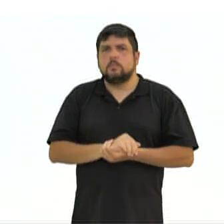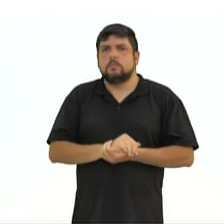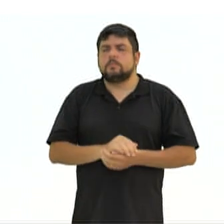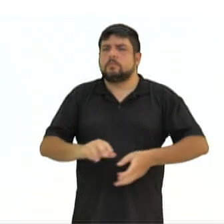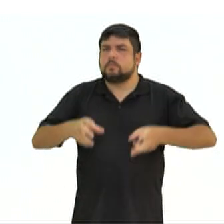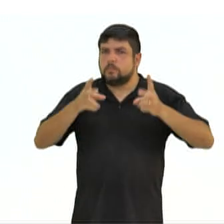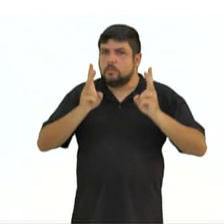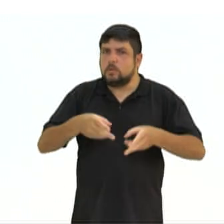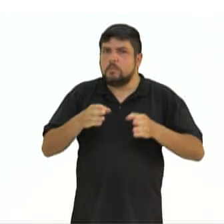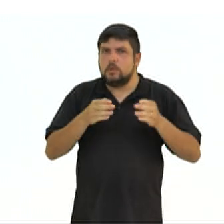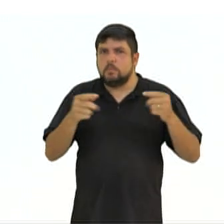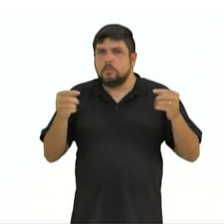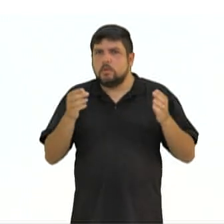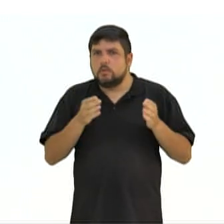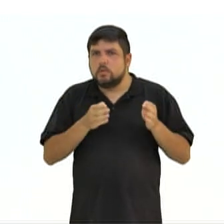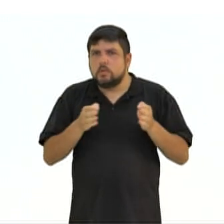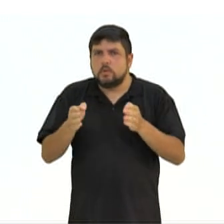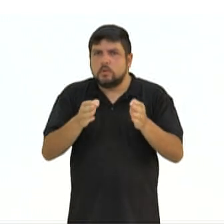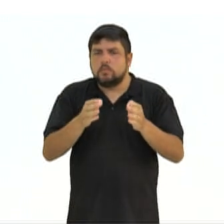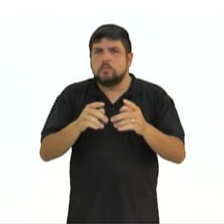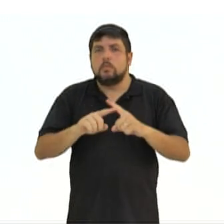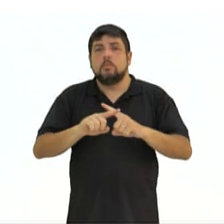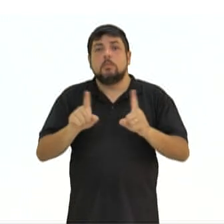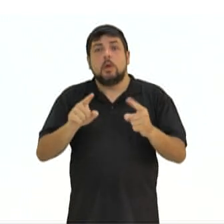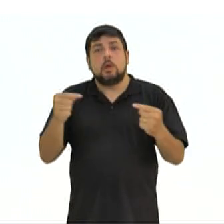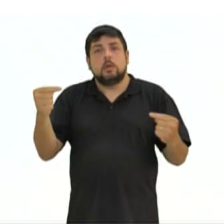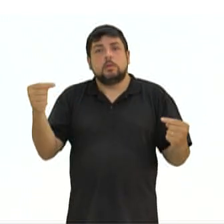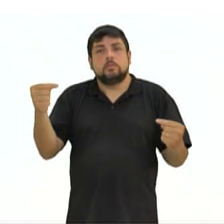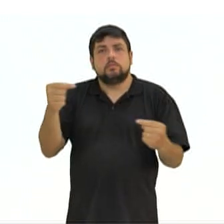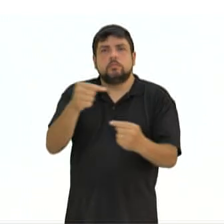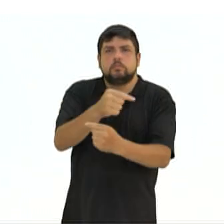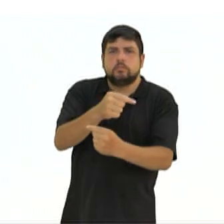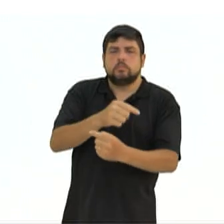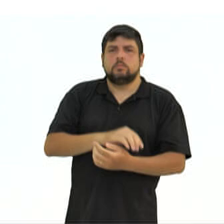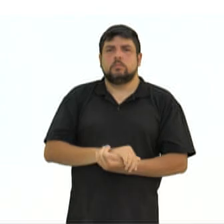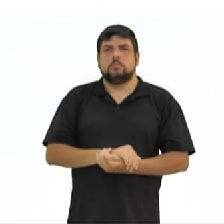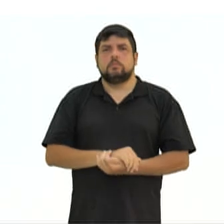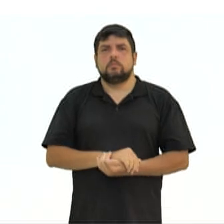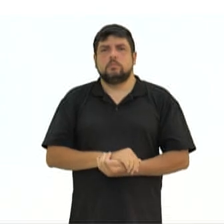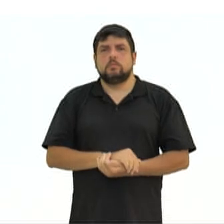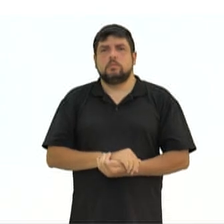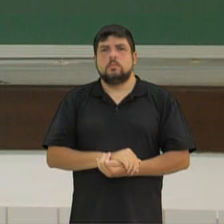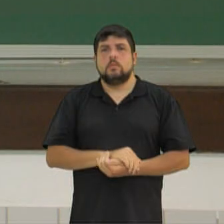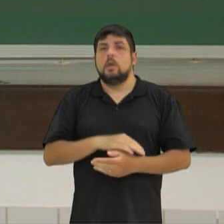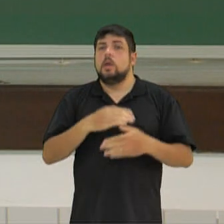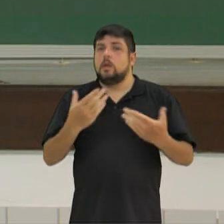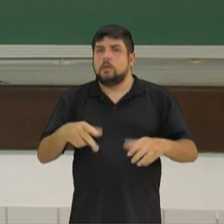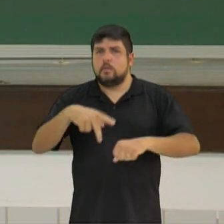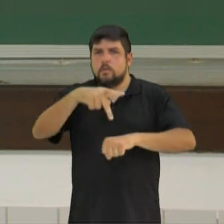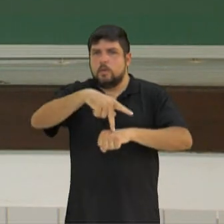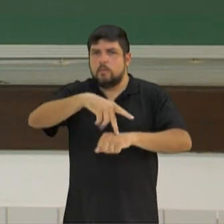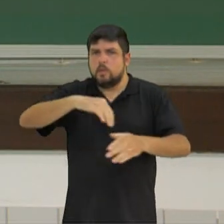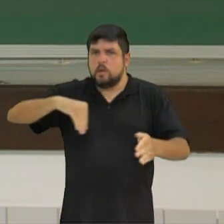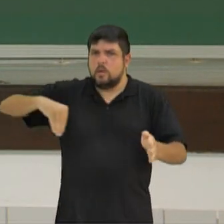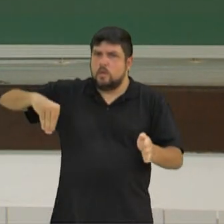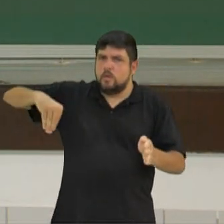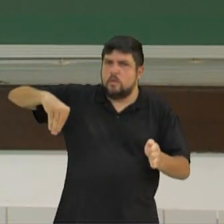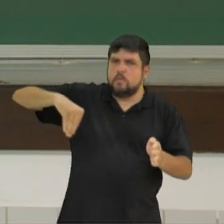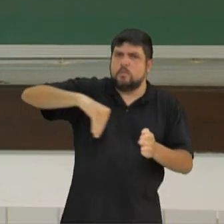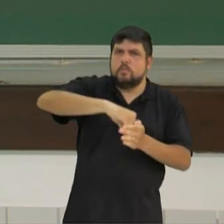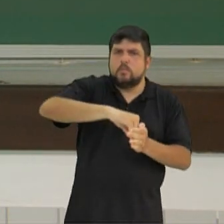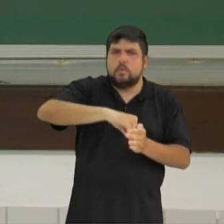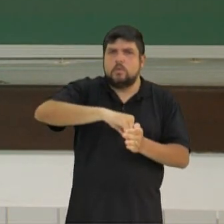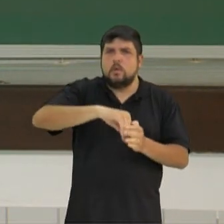na mesma direção, só que no sentido contrário. Então, chutou a pedra, a mesma força que